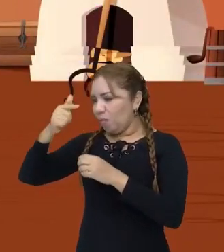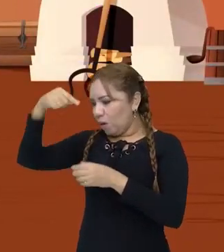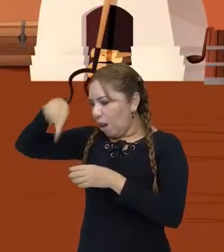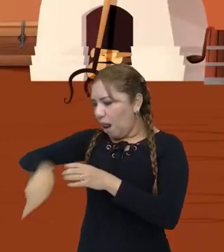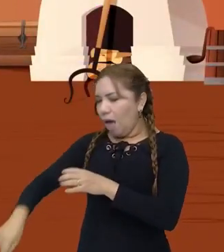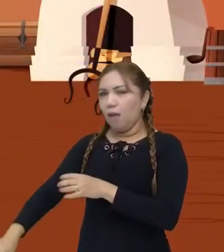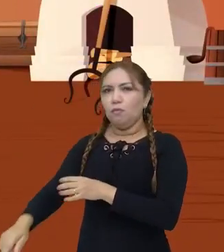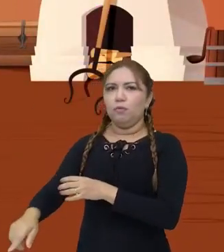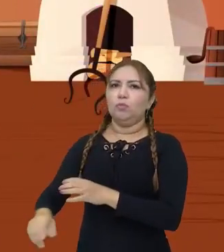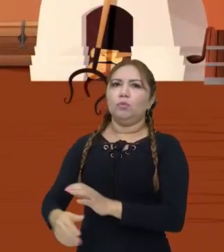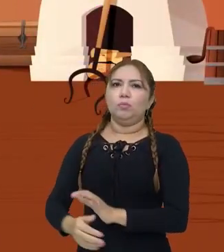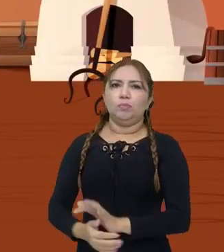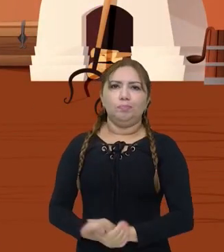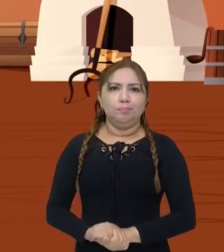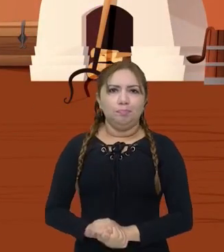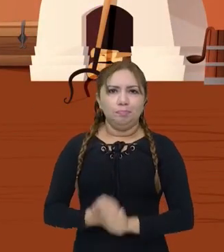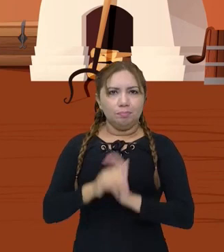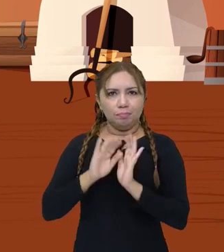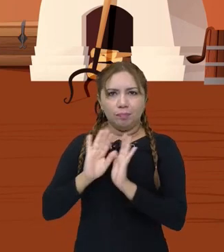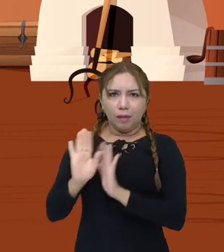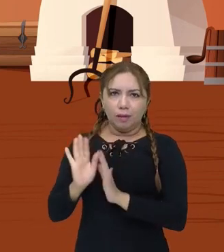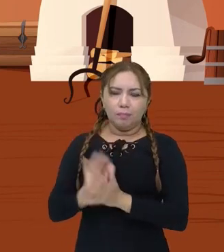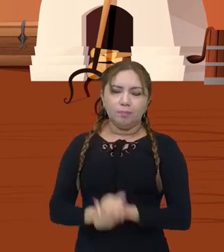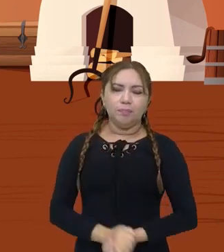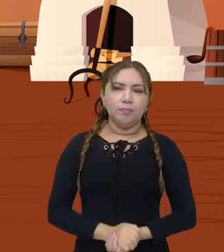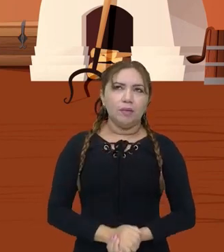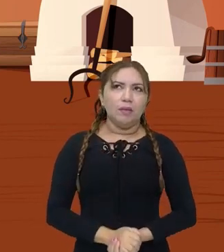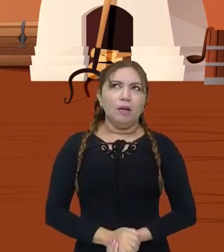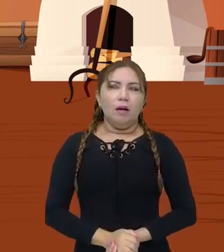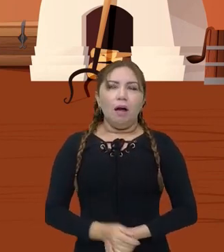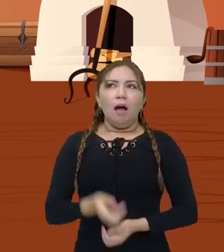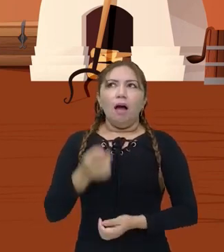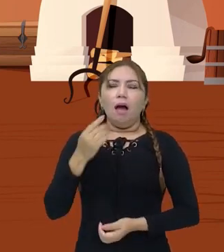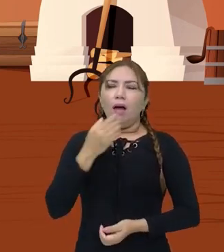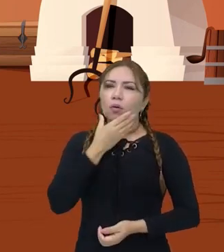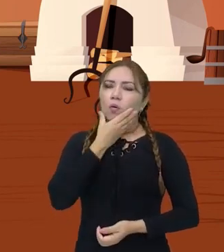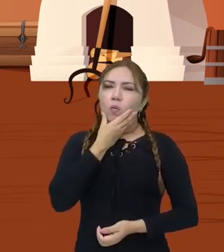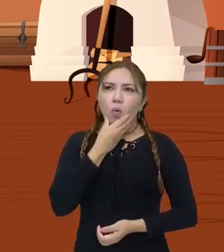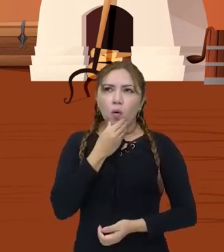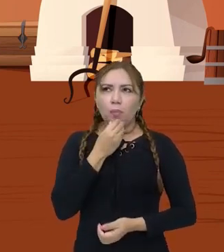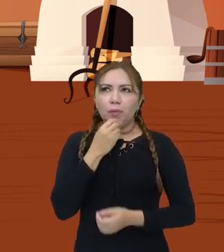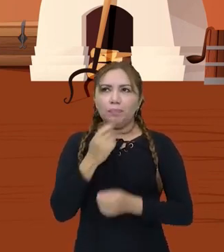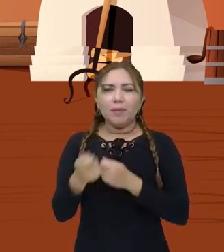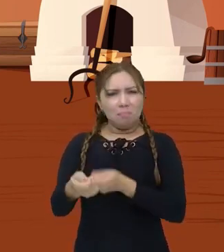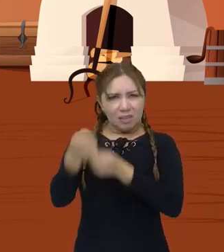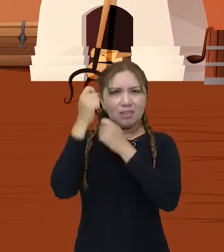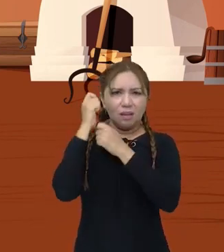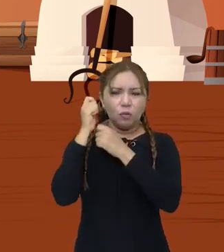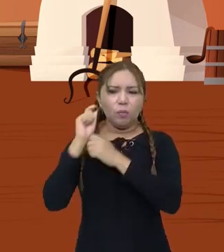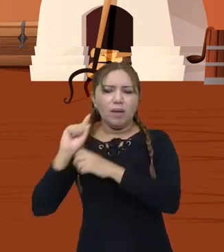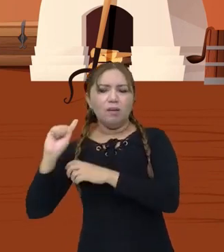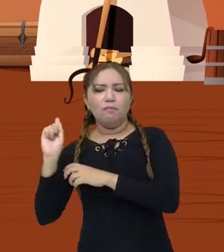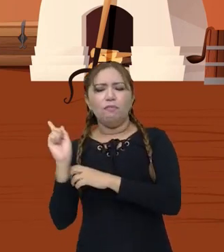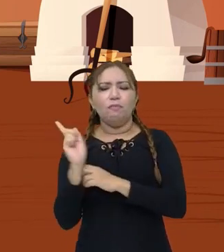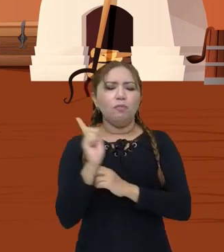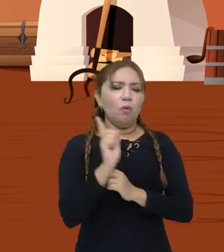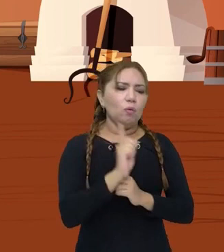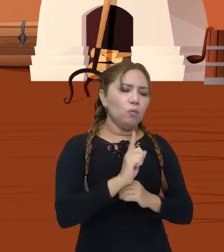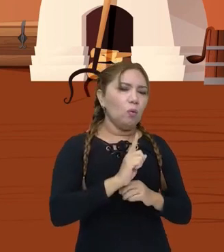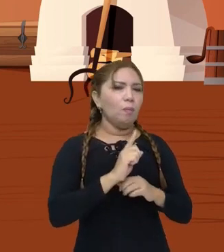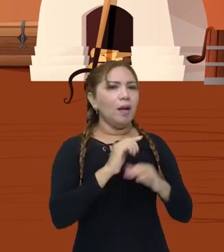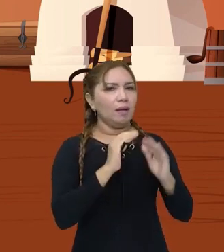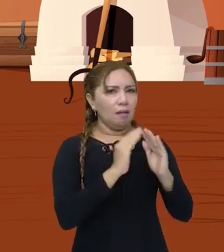Foi então que, quando o pescador chegou em casa, a mulher estava chorando e